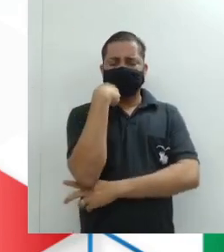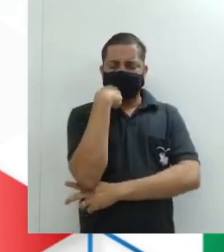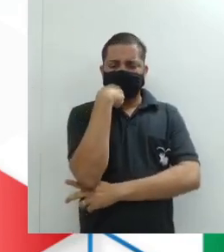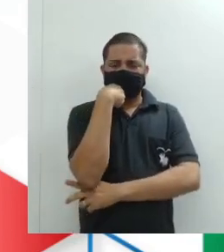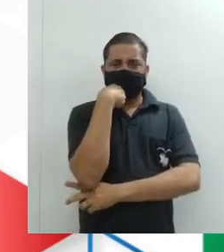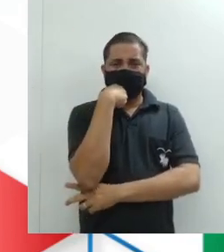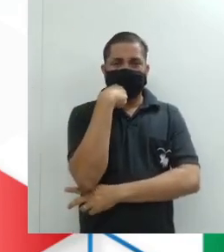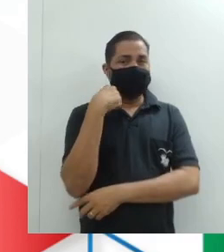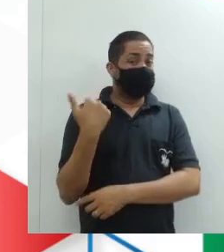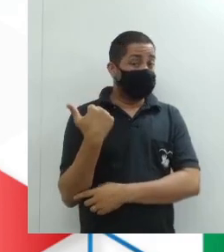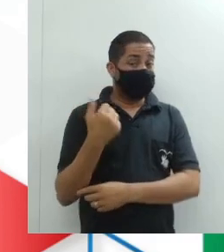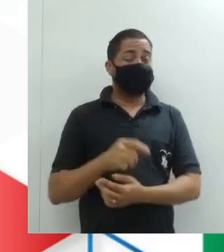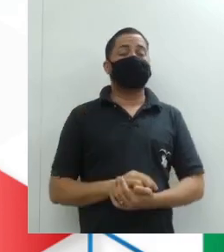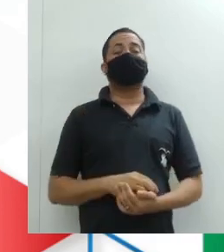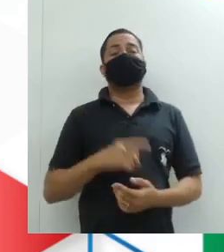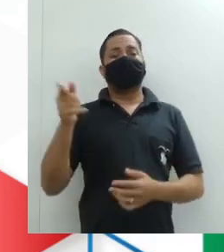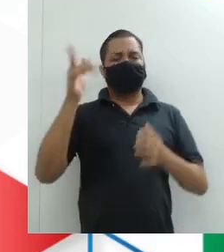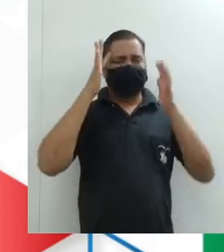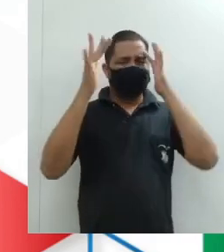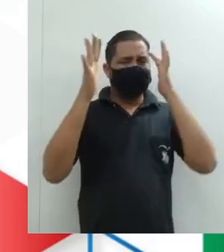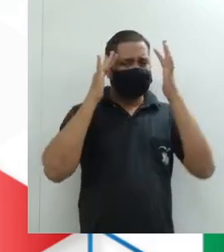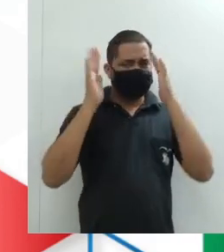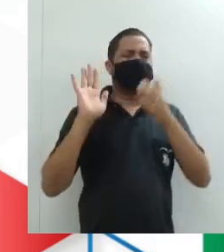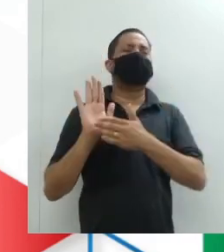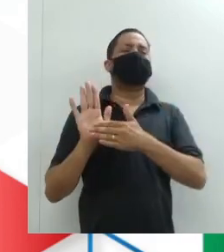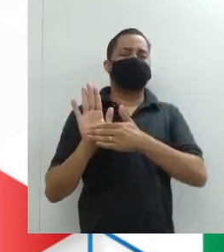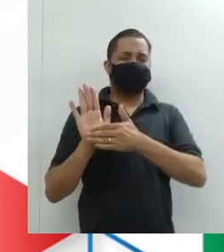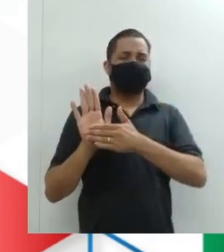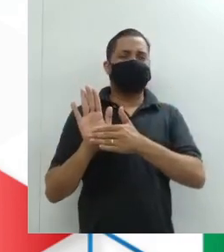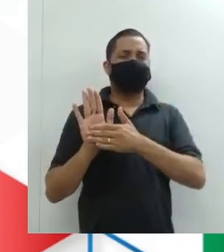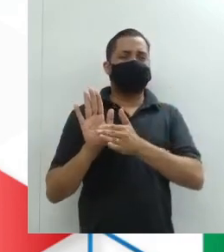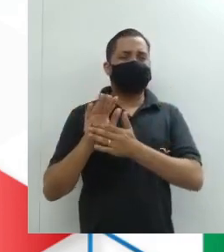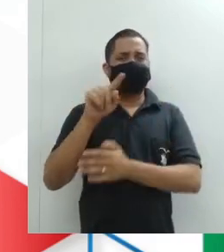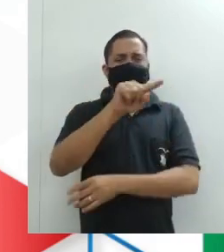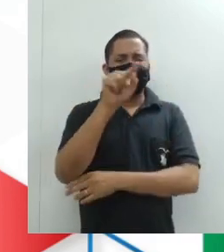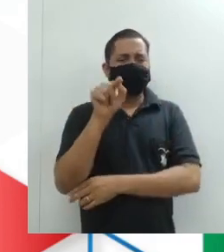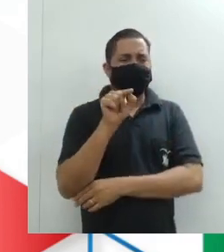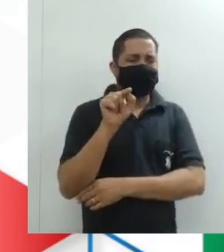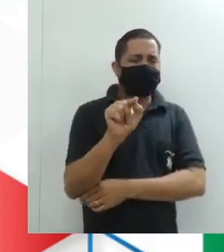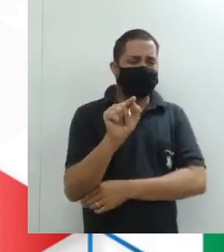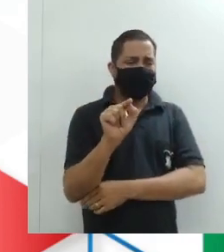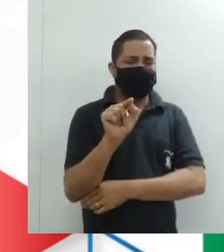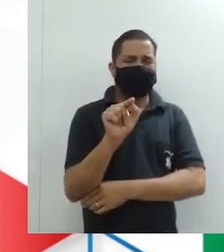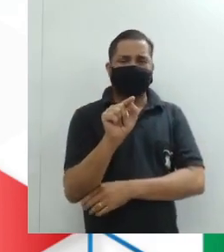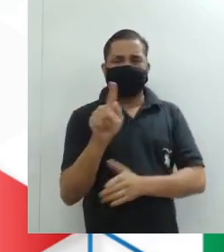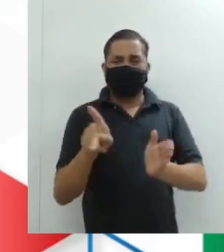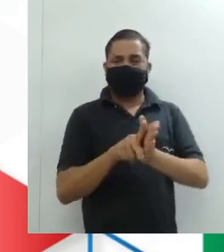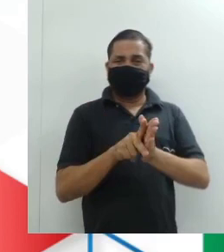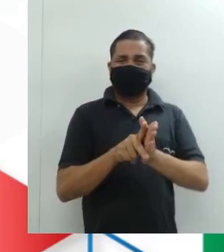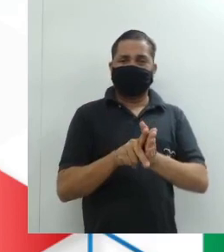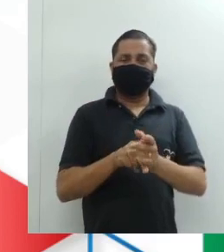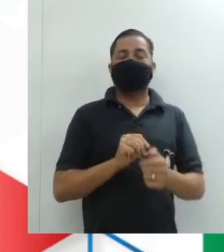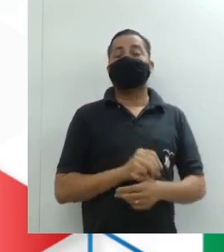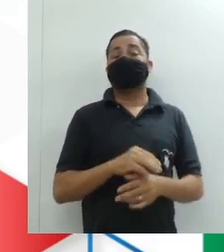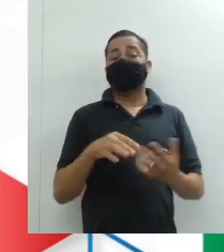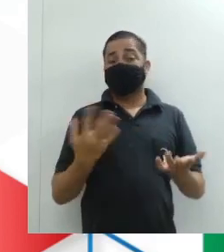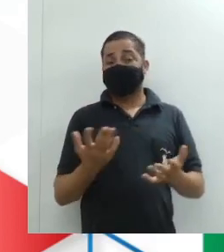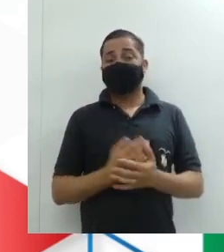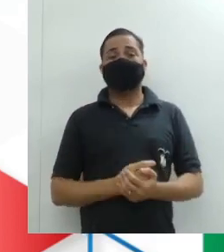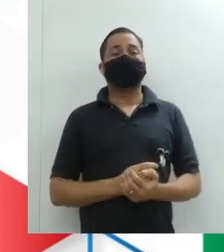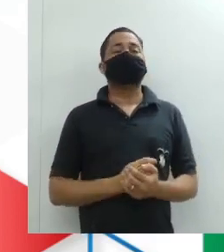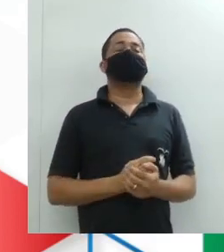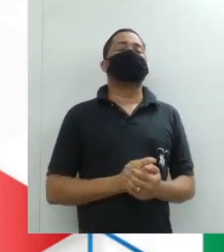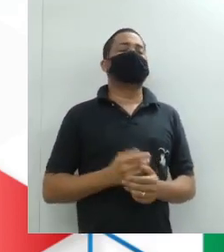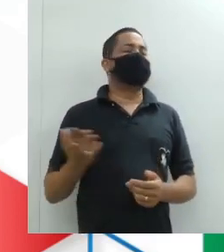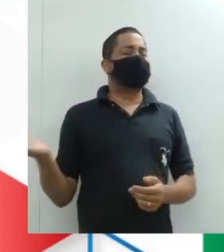E é isso que a filosofia propõe, esse interrogar-se, esse questionar-se. Então, vamos lá,